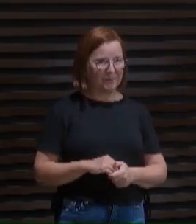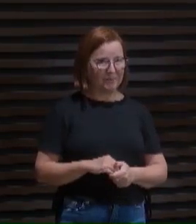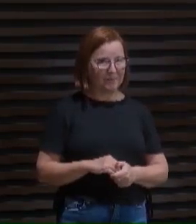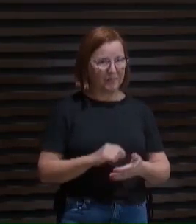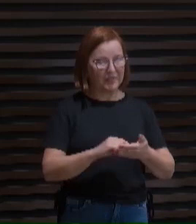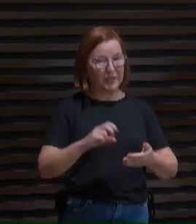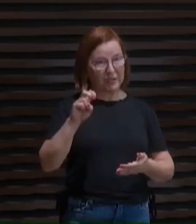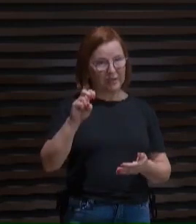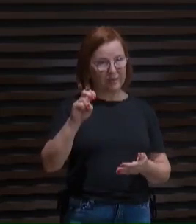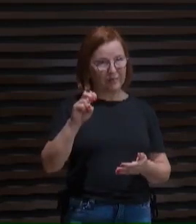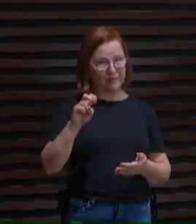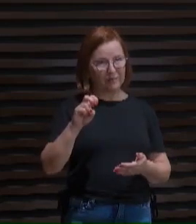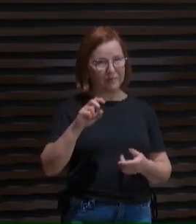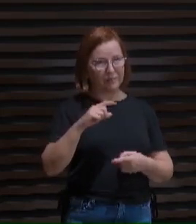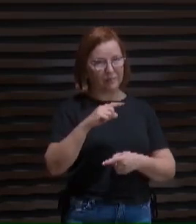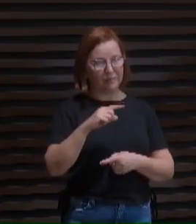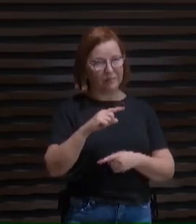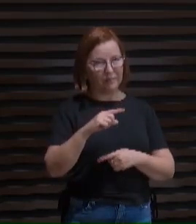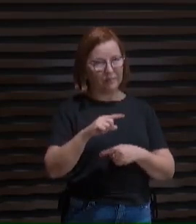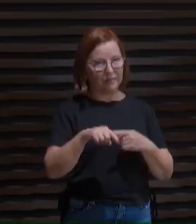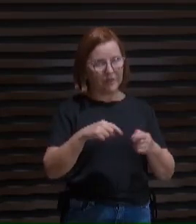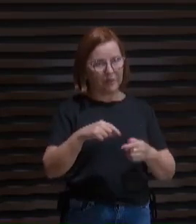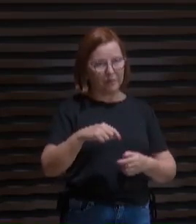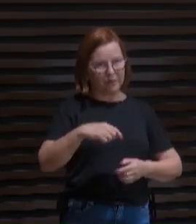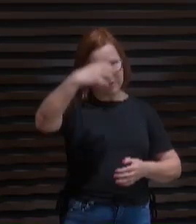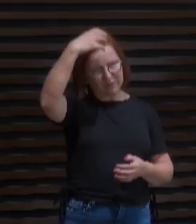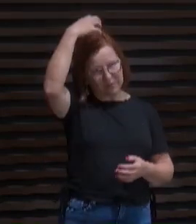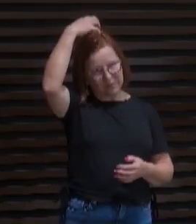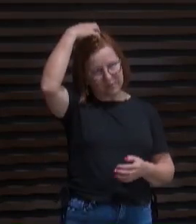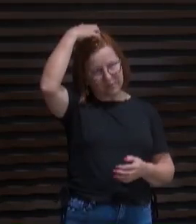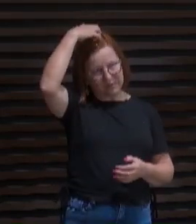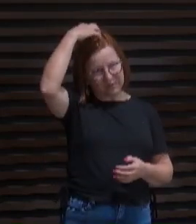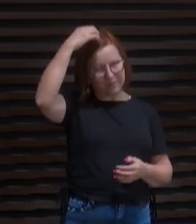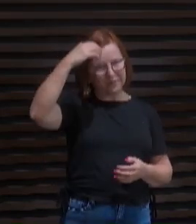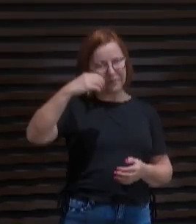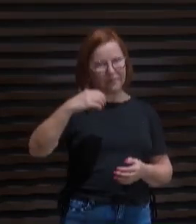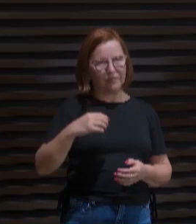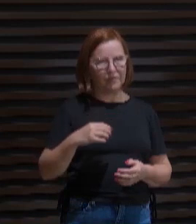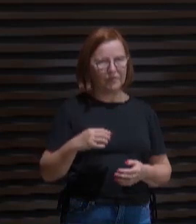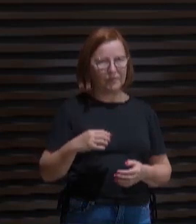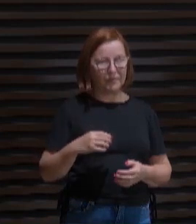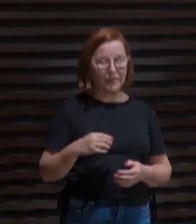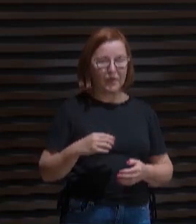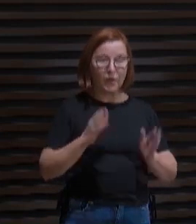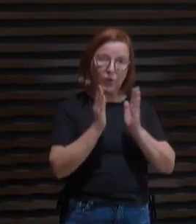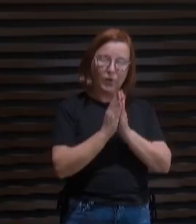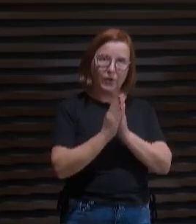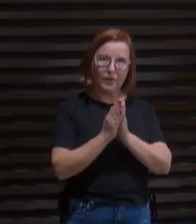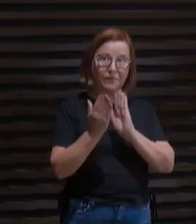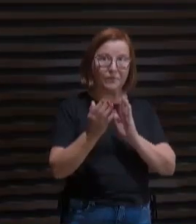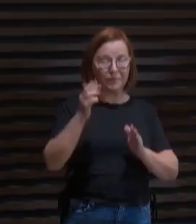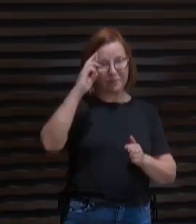Versículo 5, pôs-se Josafá em pé na congregação de Judá e de Jerusalém, na casa do Senhor, diante do pátio novo, e